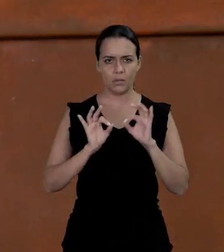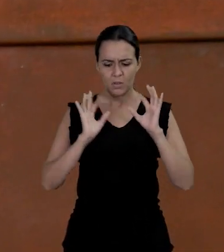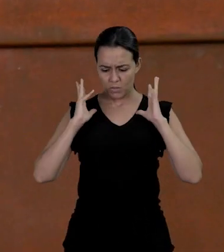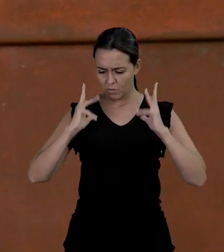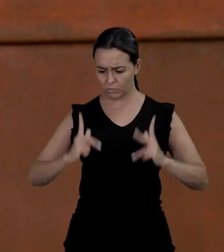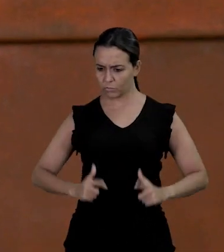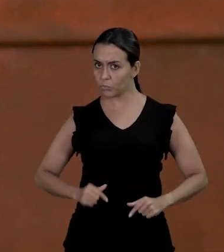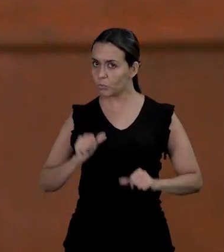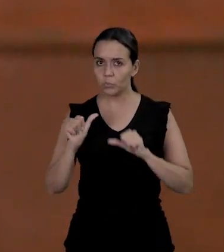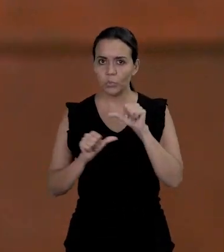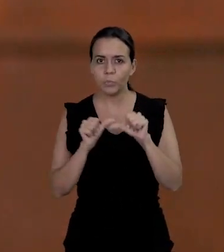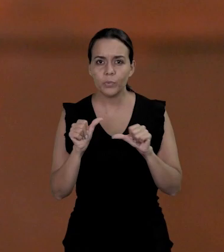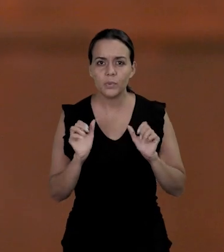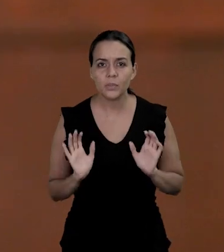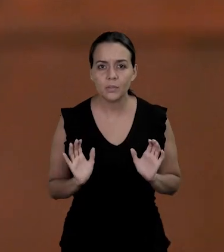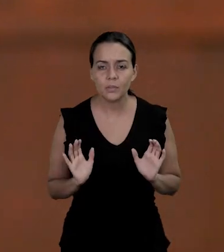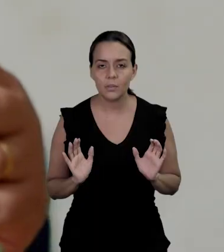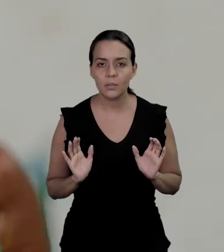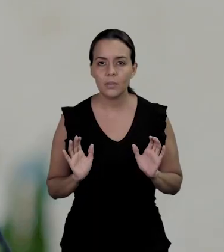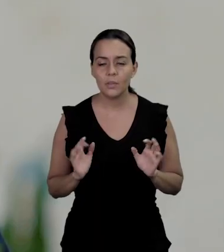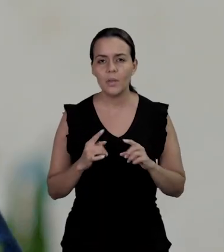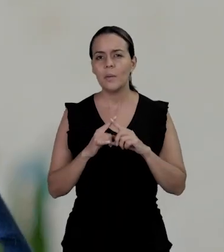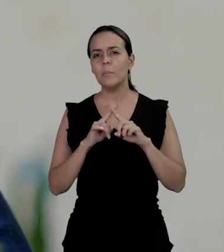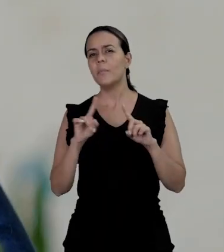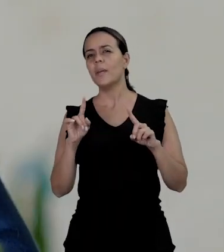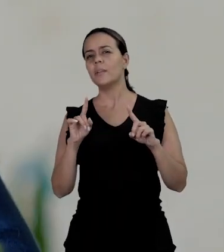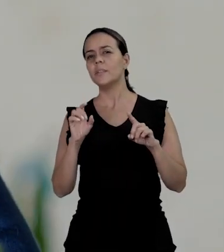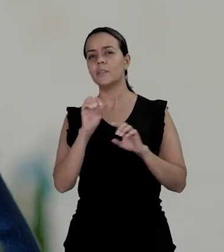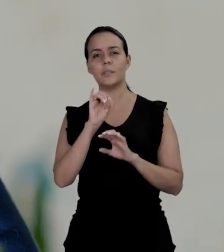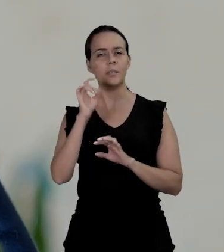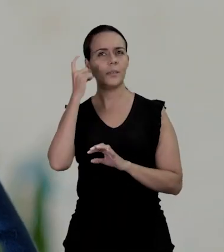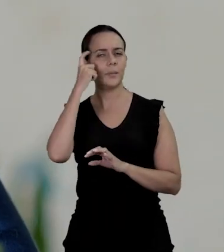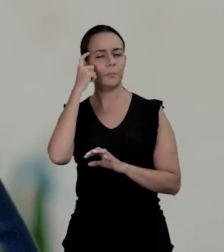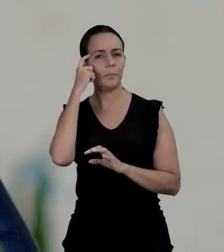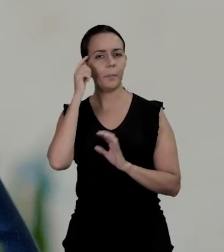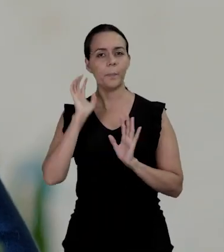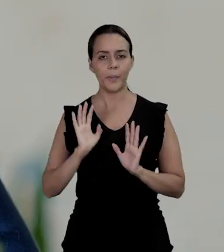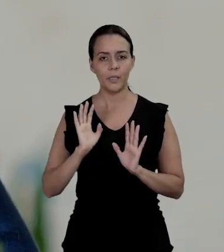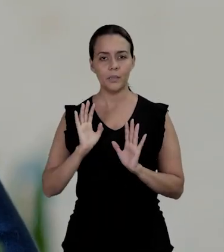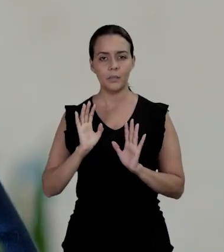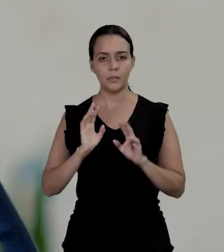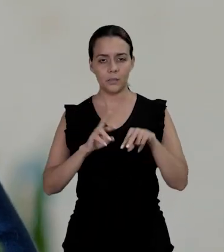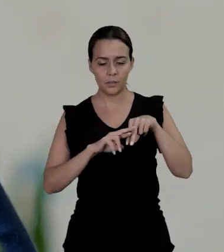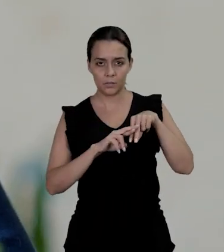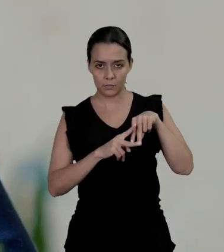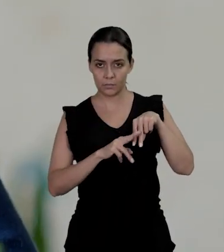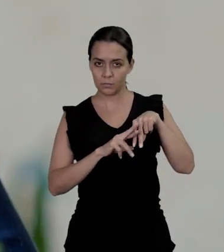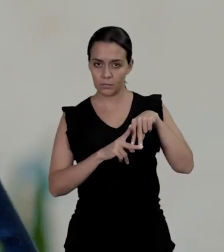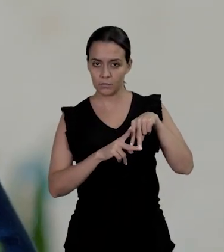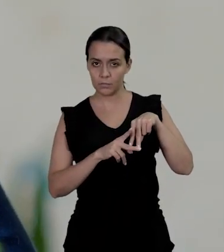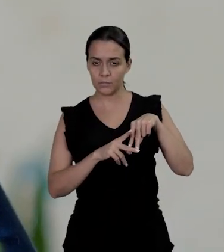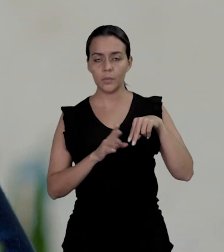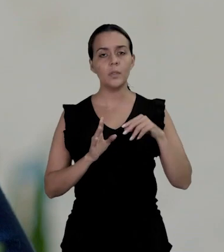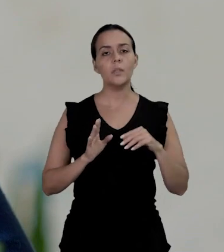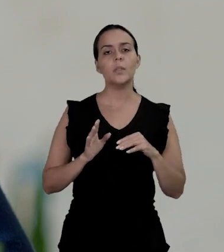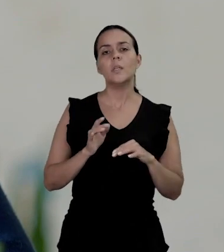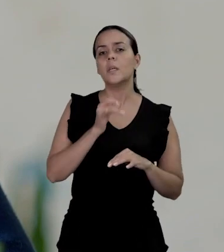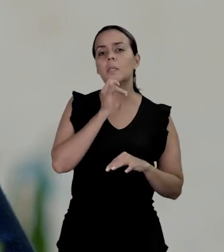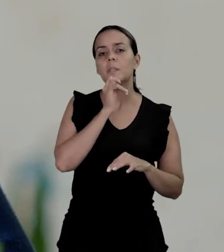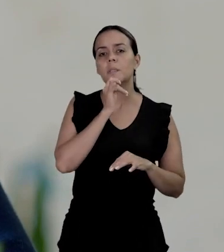em outro, ela altera o corpo inteiro. E quando você pensa nos caracteres